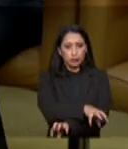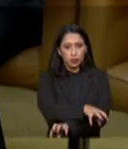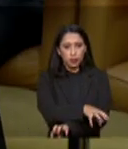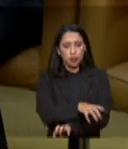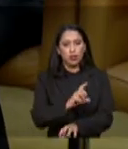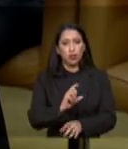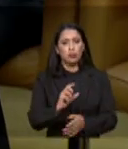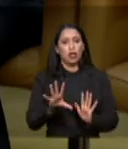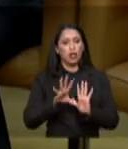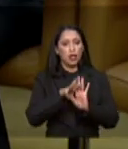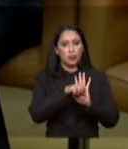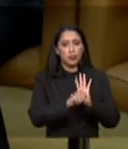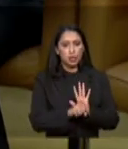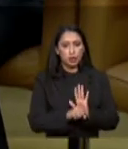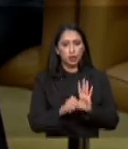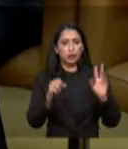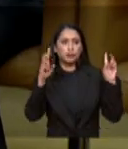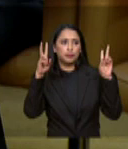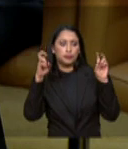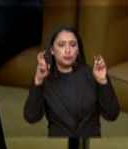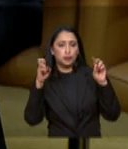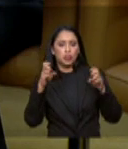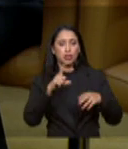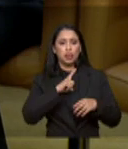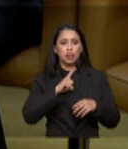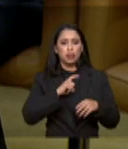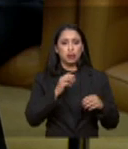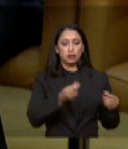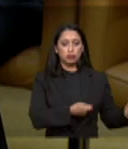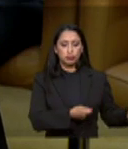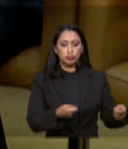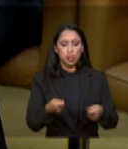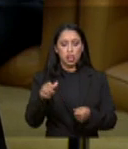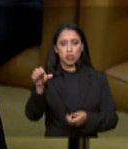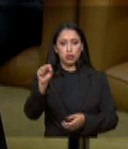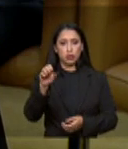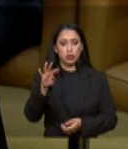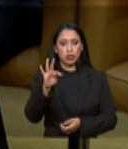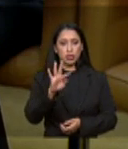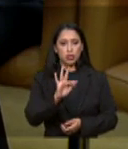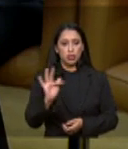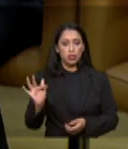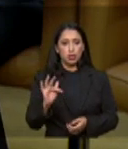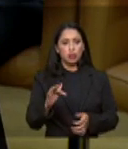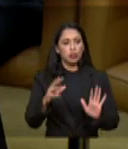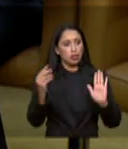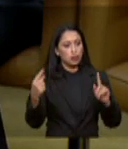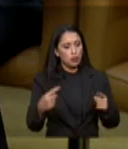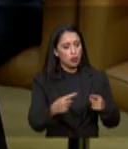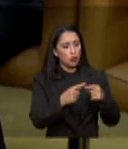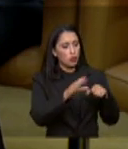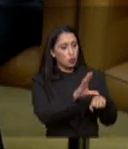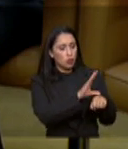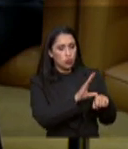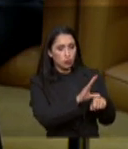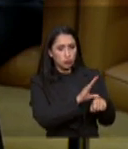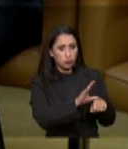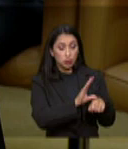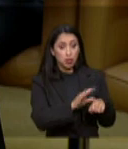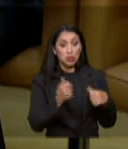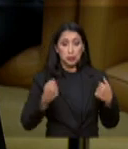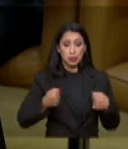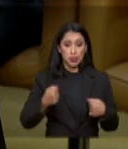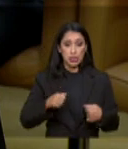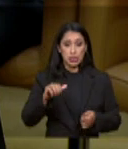Trata-se dessa esta questão trazida ao Supremo de uma matéria essencialmente constitucional a ser decidida por